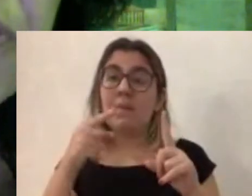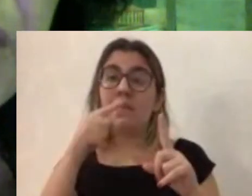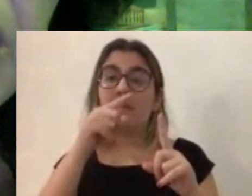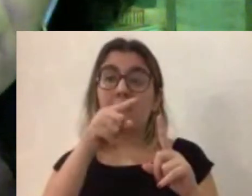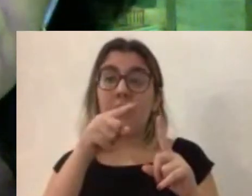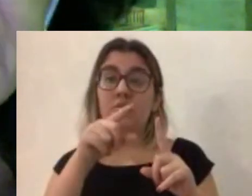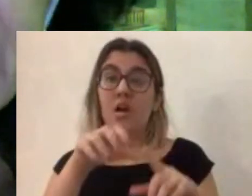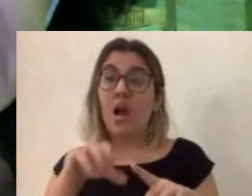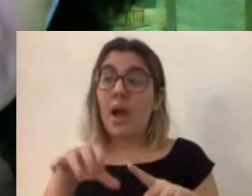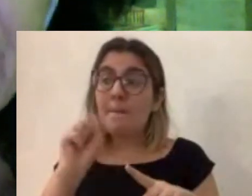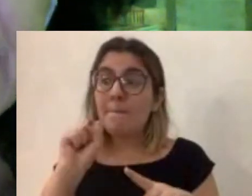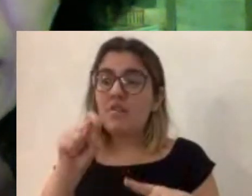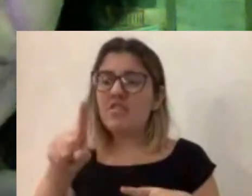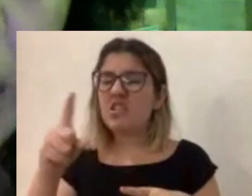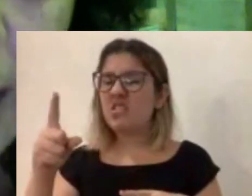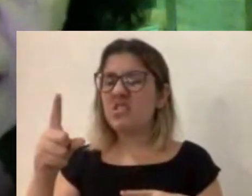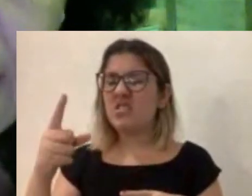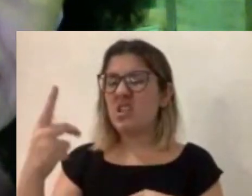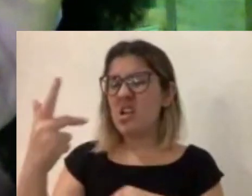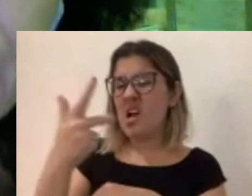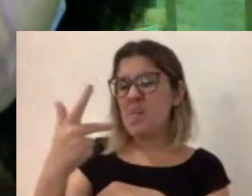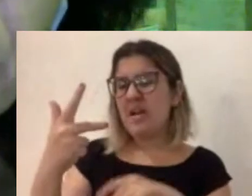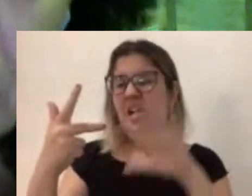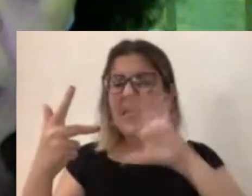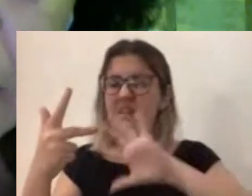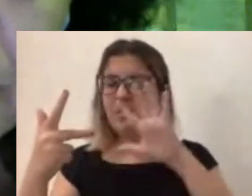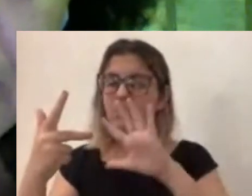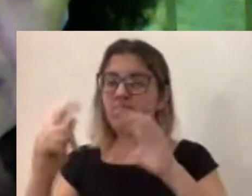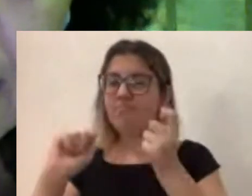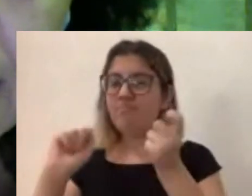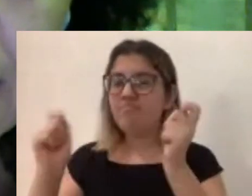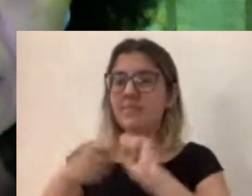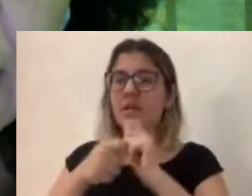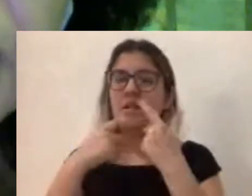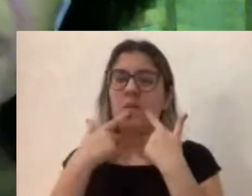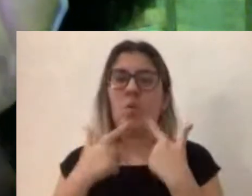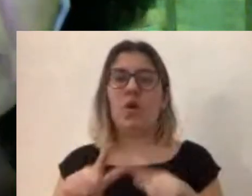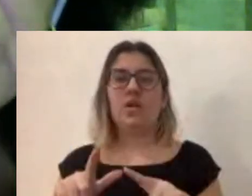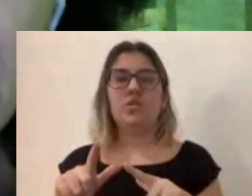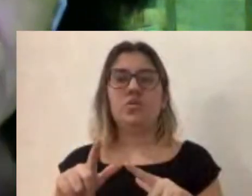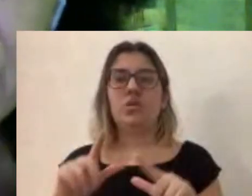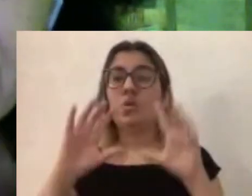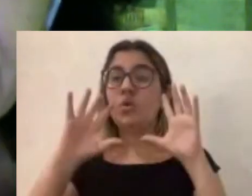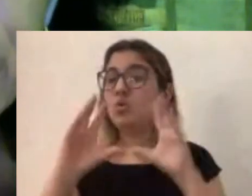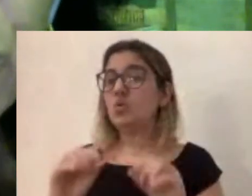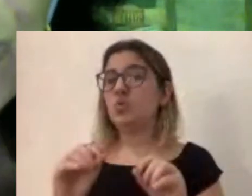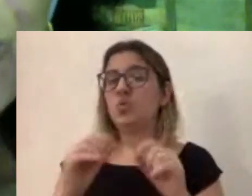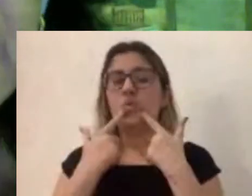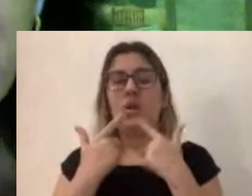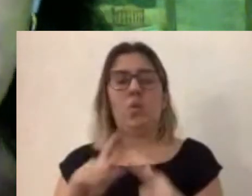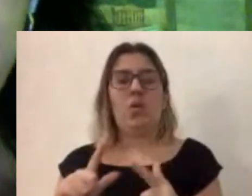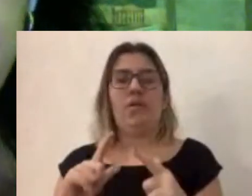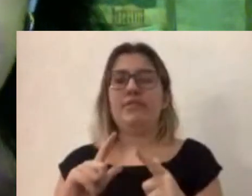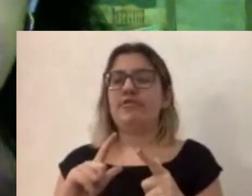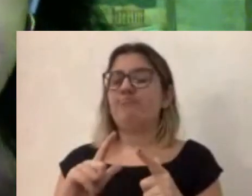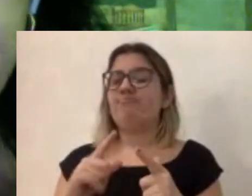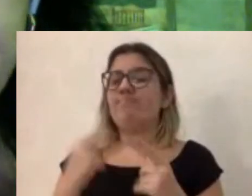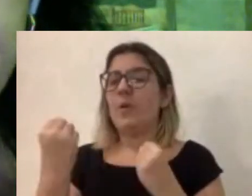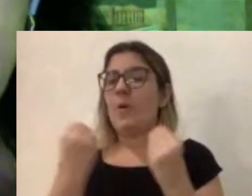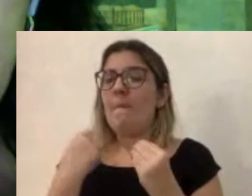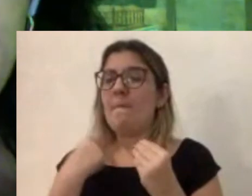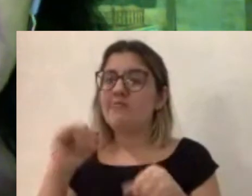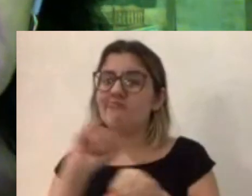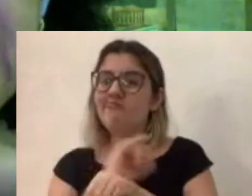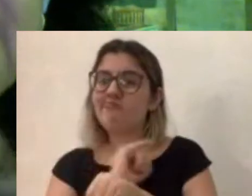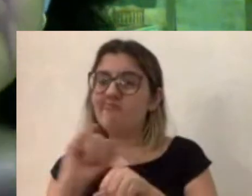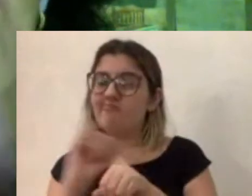Eu falei, mas usa essa tosquice, se apropria da tosquice e transforma em linguagem. Tudo é linguagem.